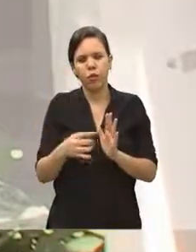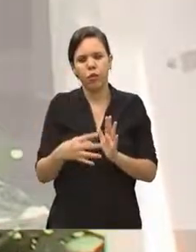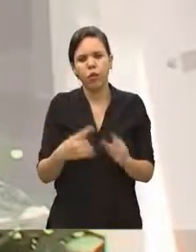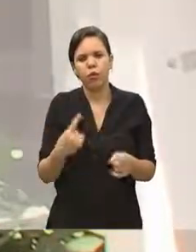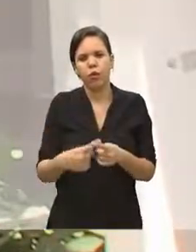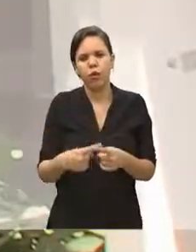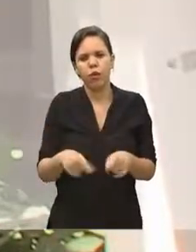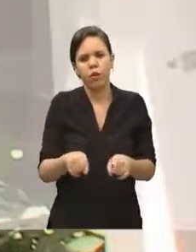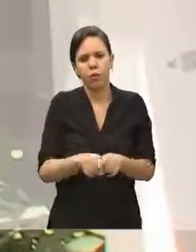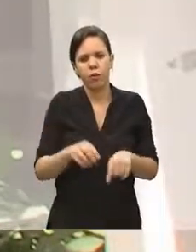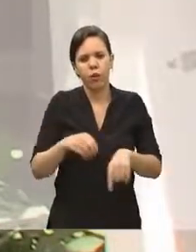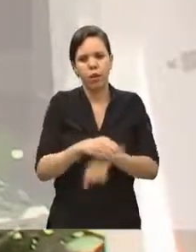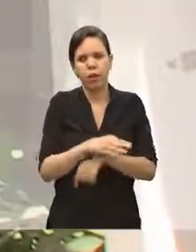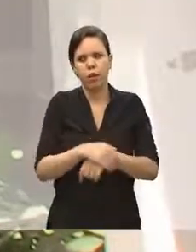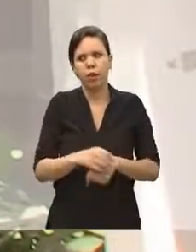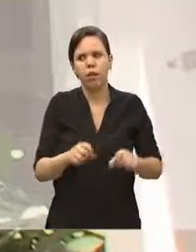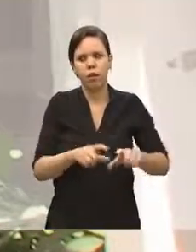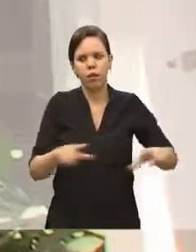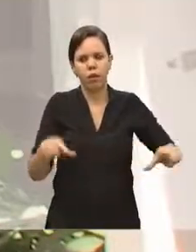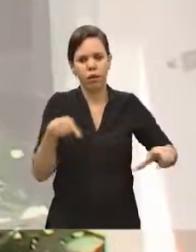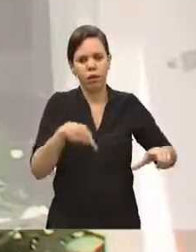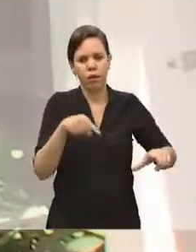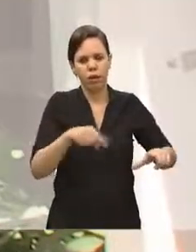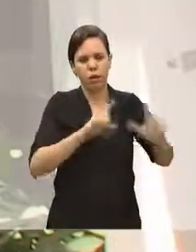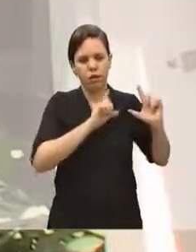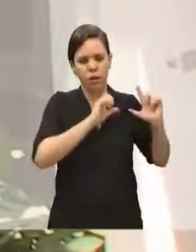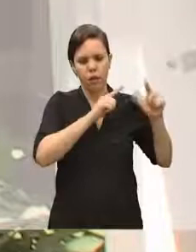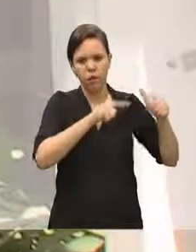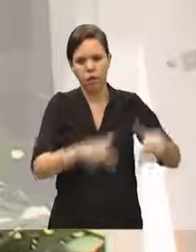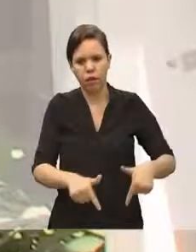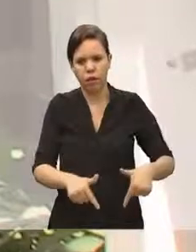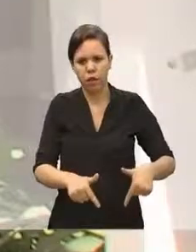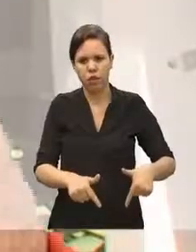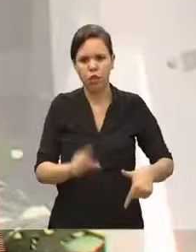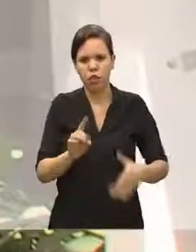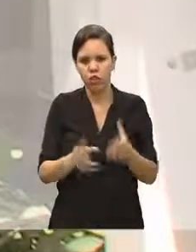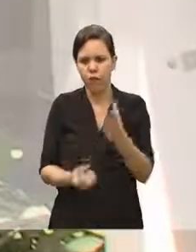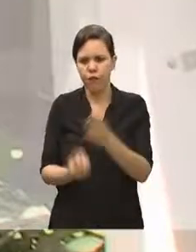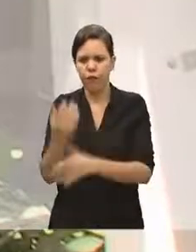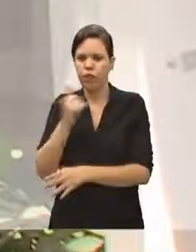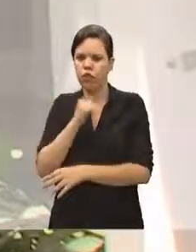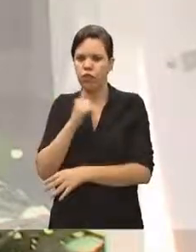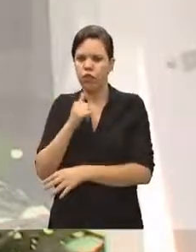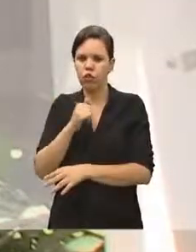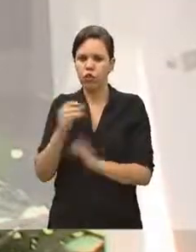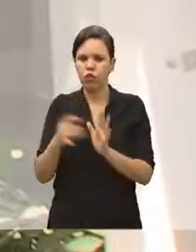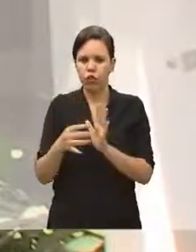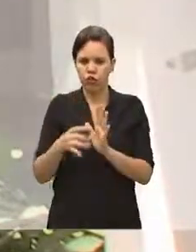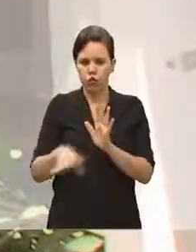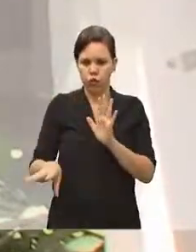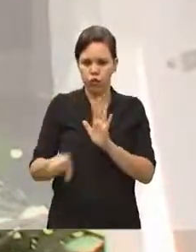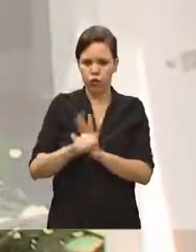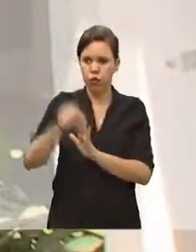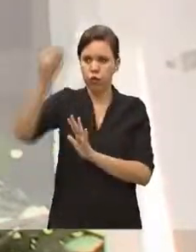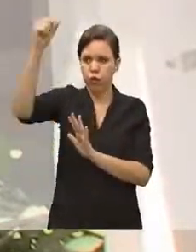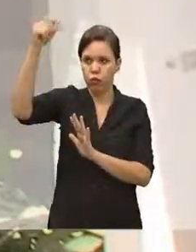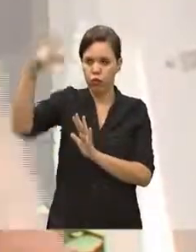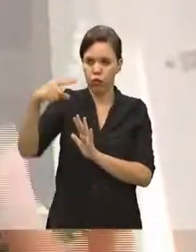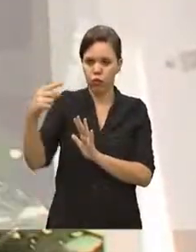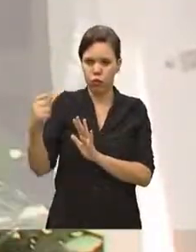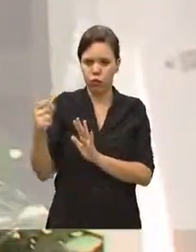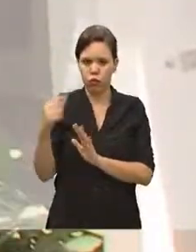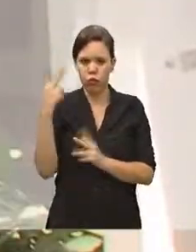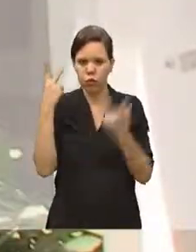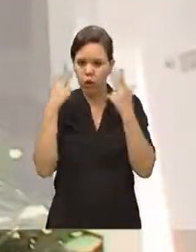dele trazer uma placa, como uma placa tradicional, ela só gera energia, o vidro ele tem a passagem de luz natural. Então